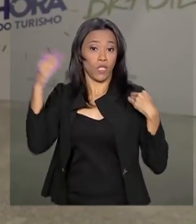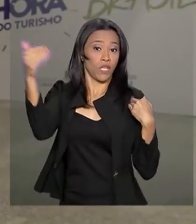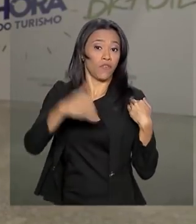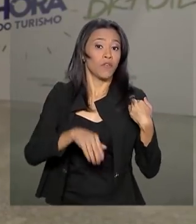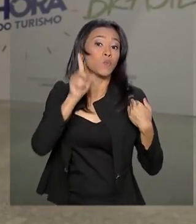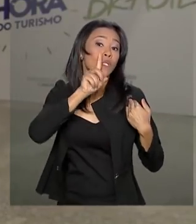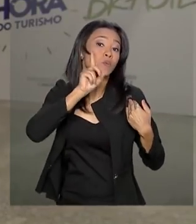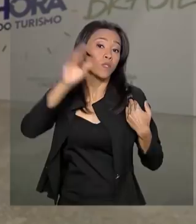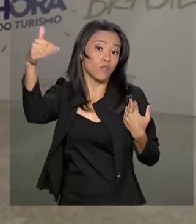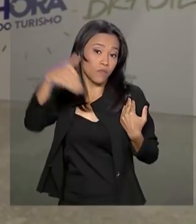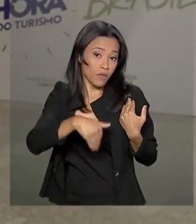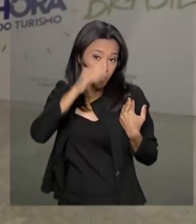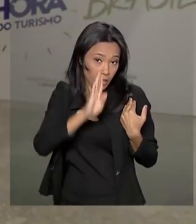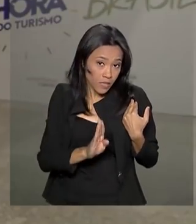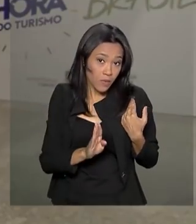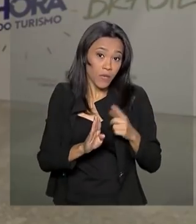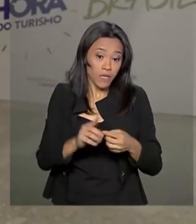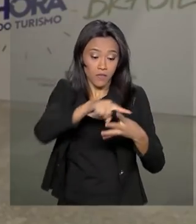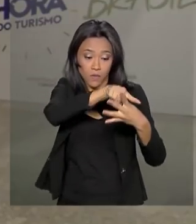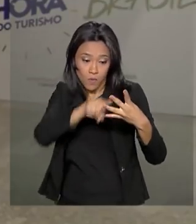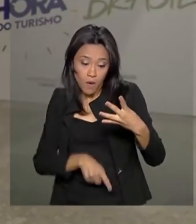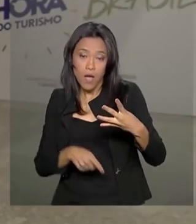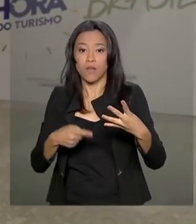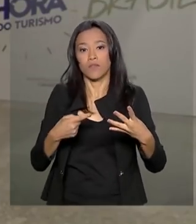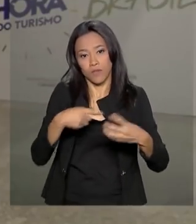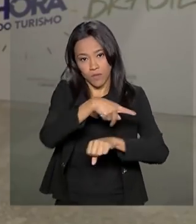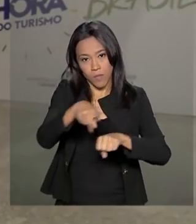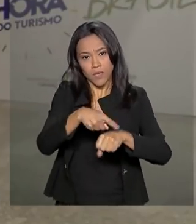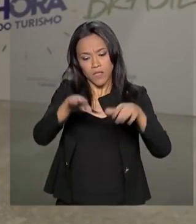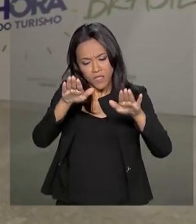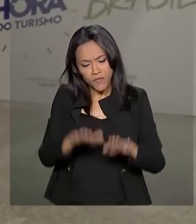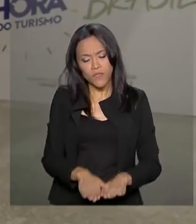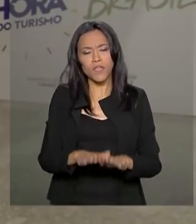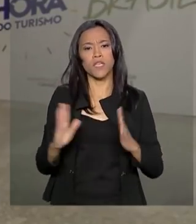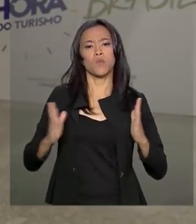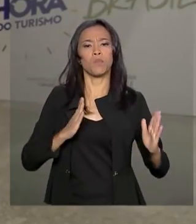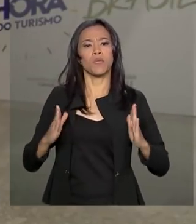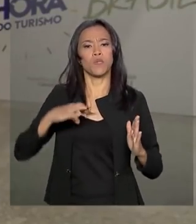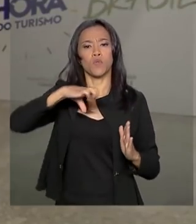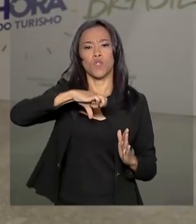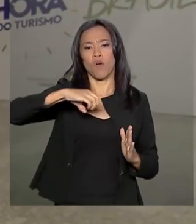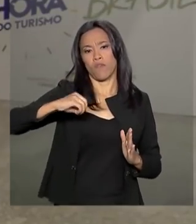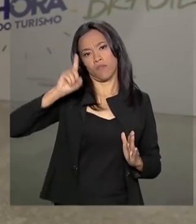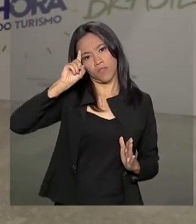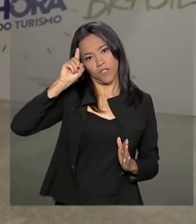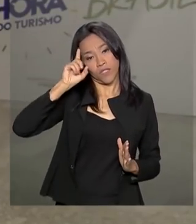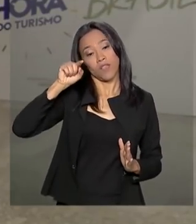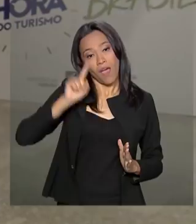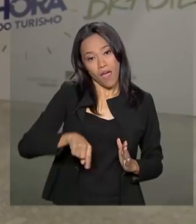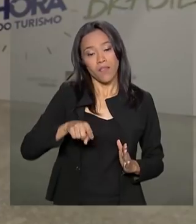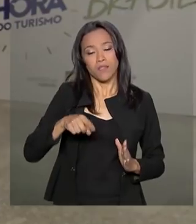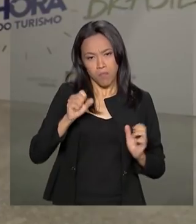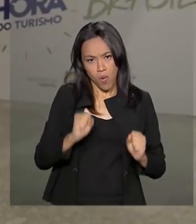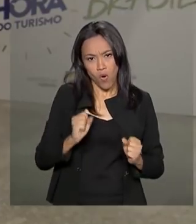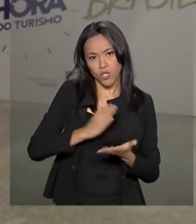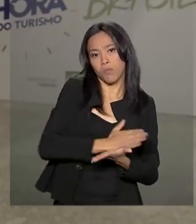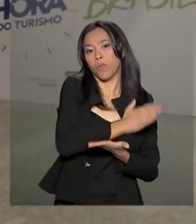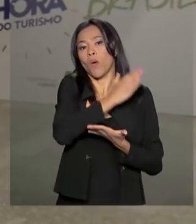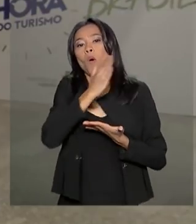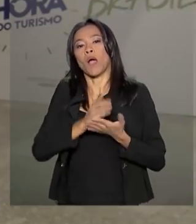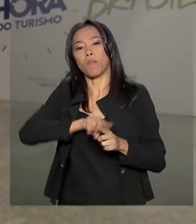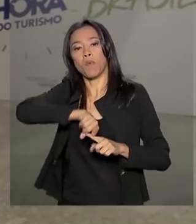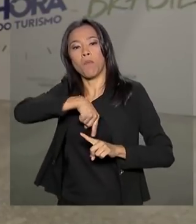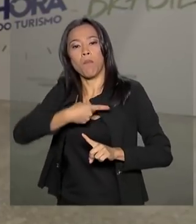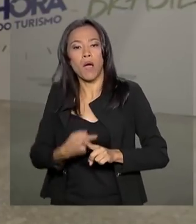se aplica a turistas desses quatro países que fiquem no país até por 90 dias. Essa isenção pode ser prorrogada por mais 90